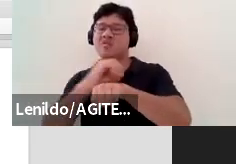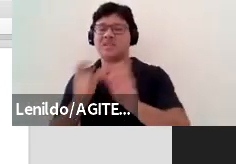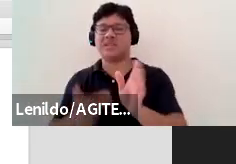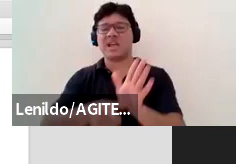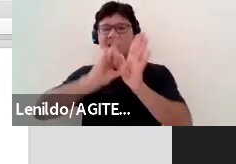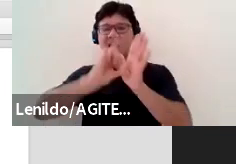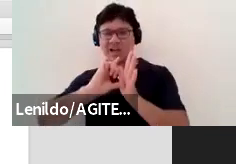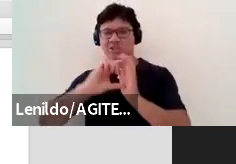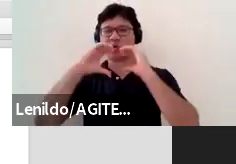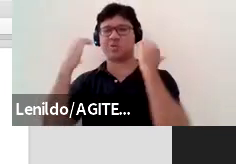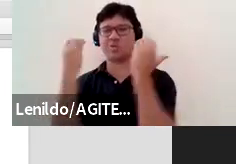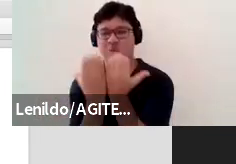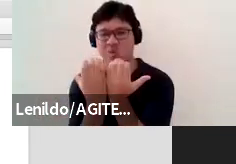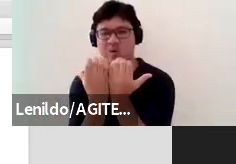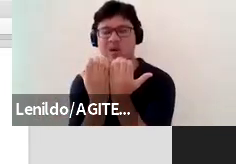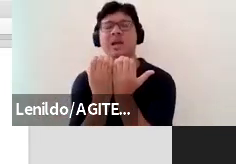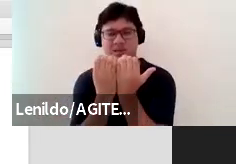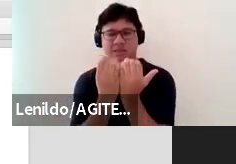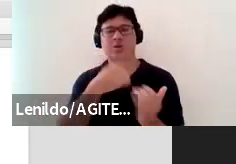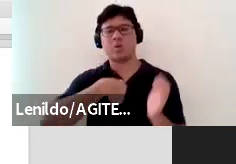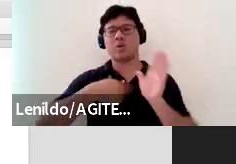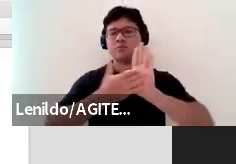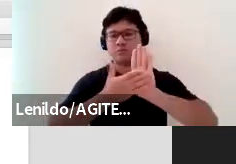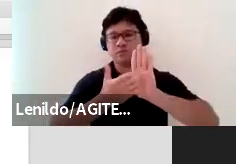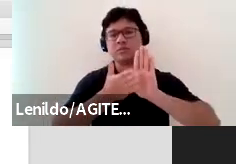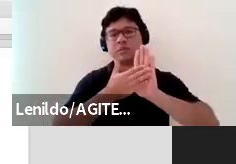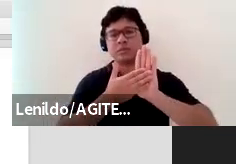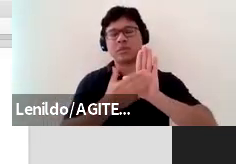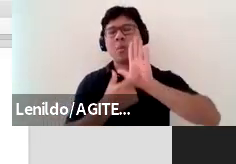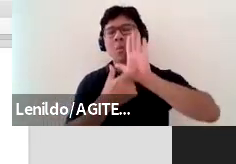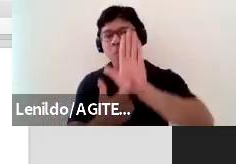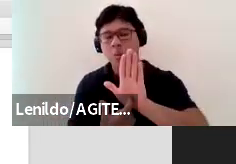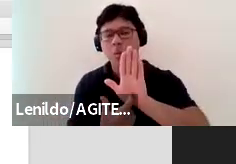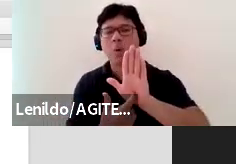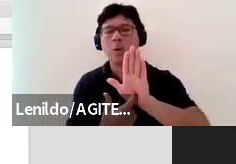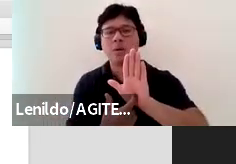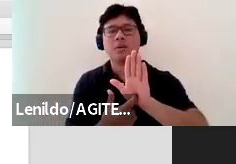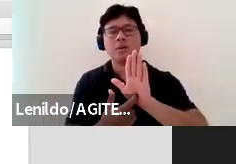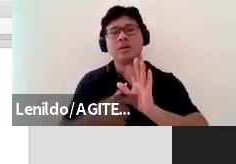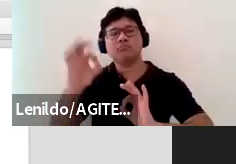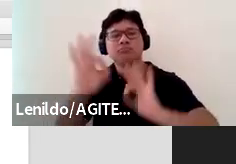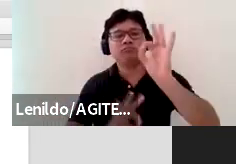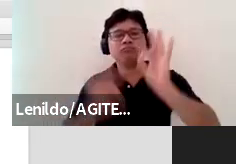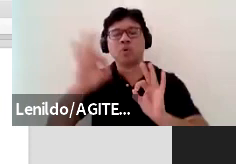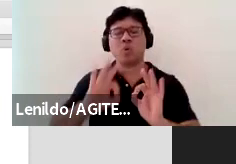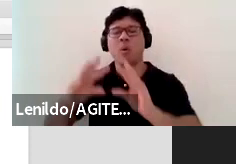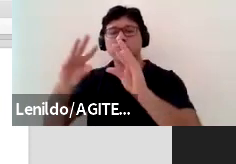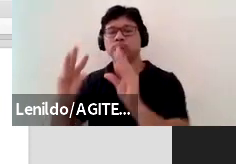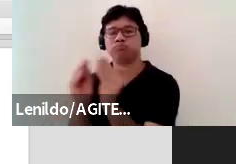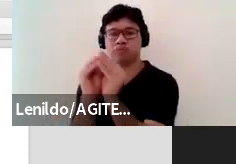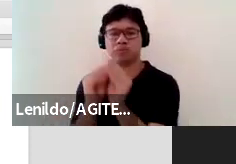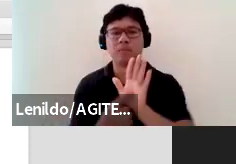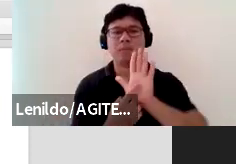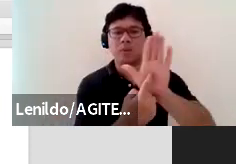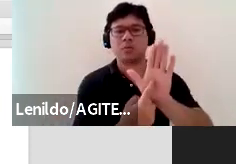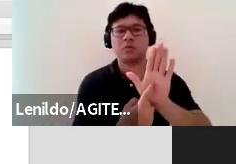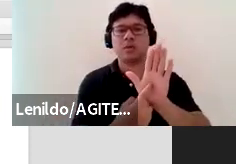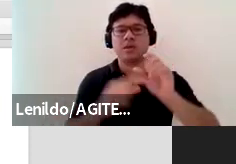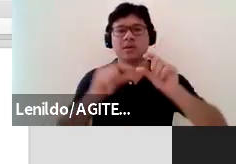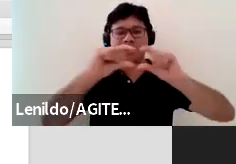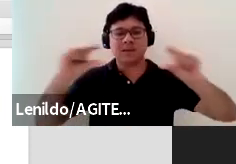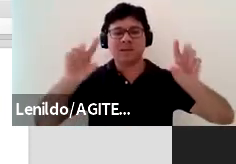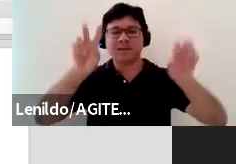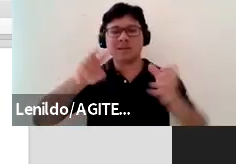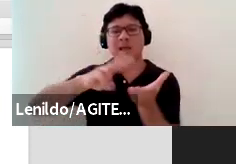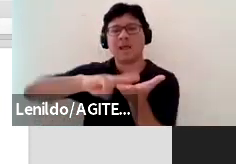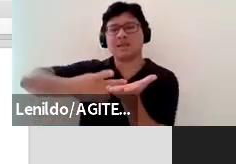eles fazem essas oficinas e a gente propôs um pocket da nossa oficina, como se fosse... E a gente traduziu um